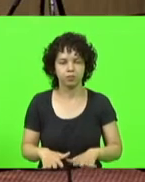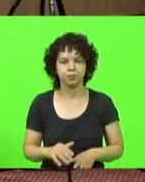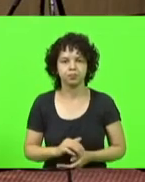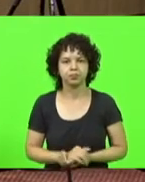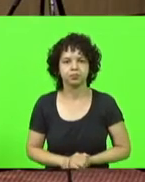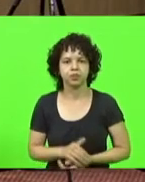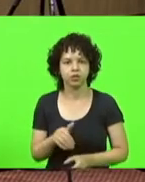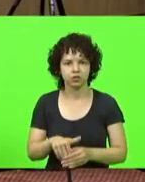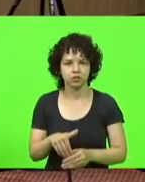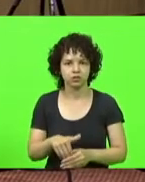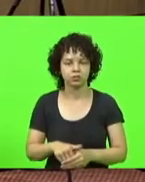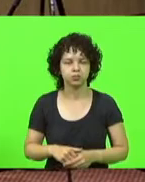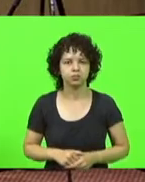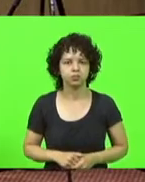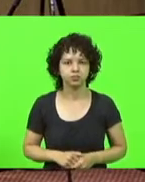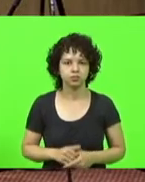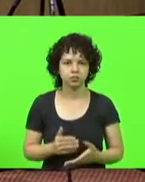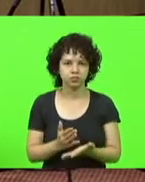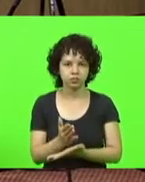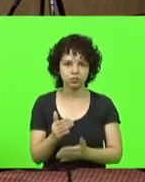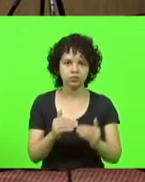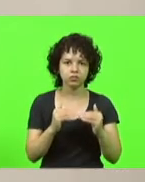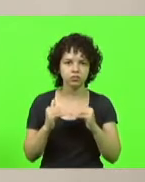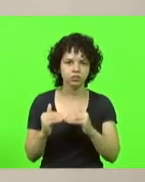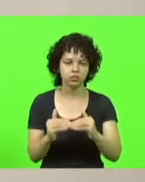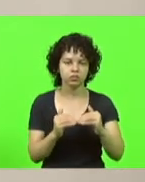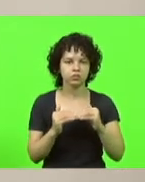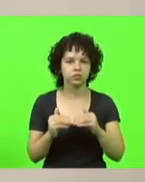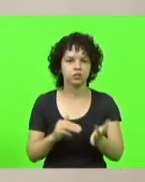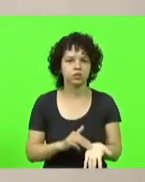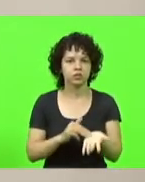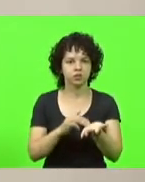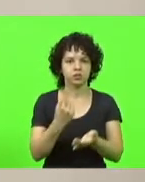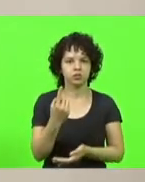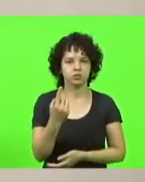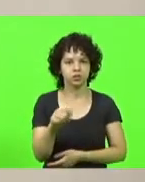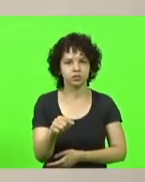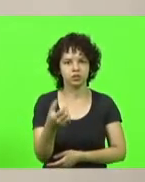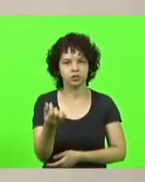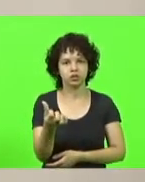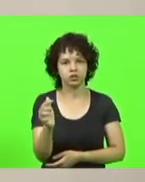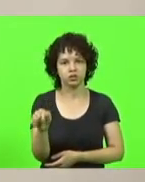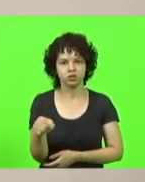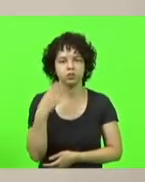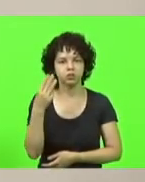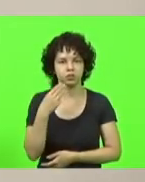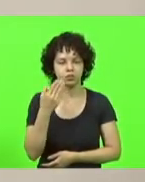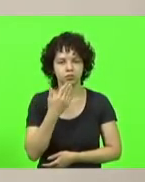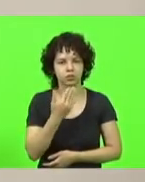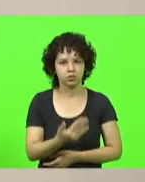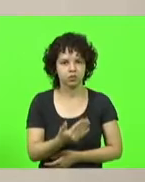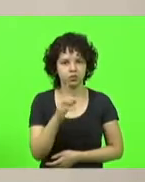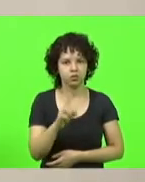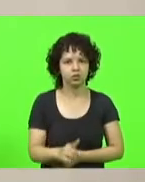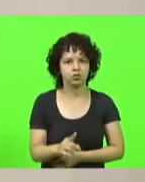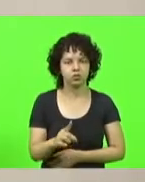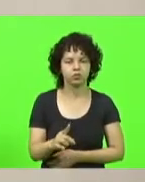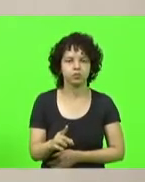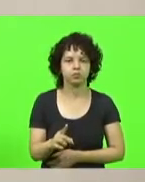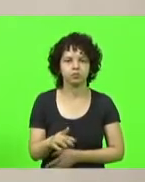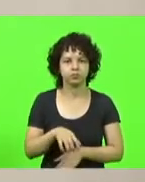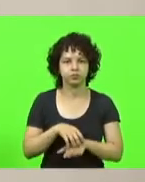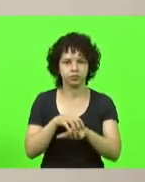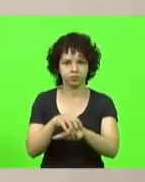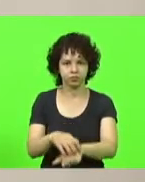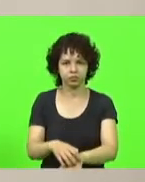aprovam, permaneçam como se encontram. Aprovado por unanimidade. Moção 1162, autor deputado Márcio Machado, apelando ao diretor-geral da Agência Nacional de Transporte